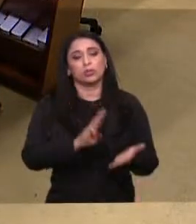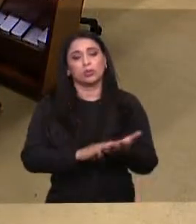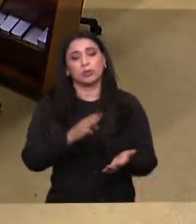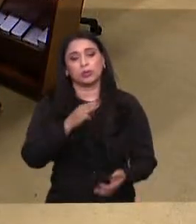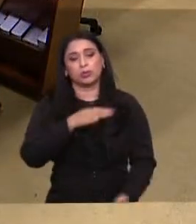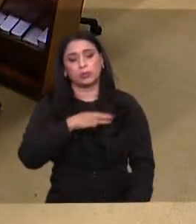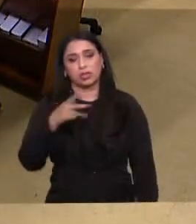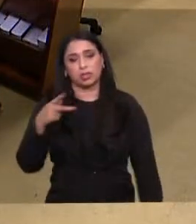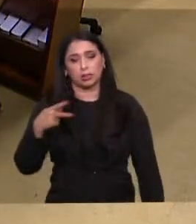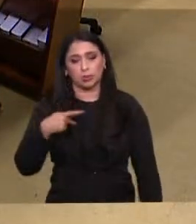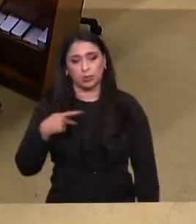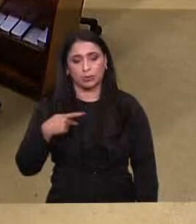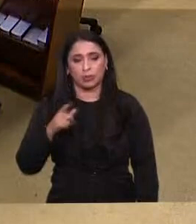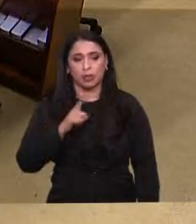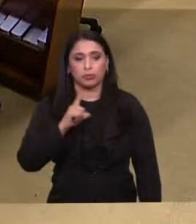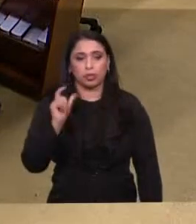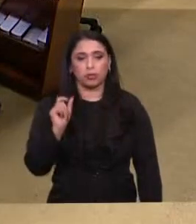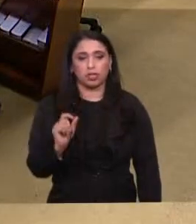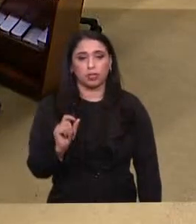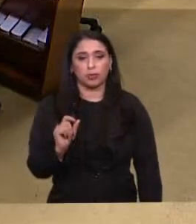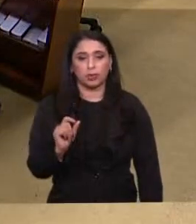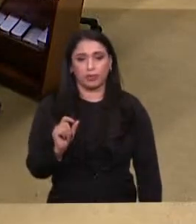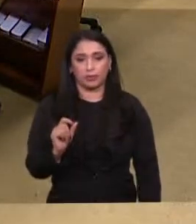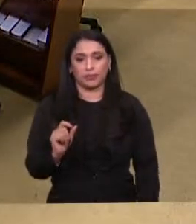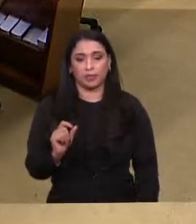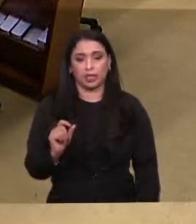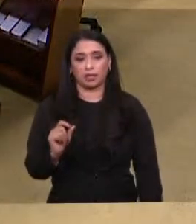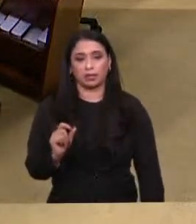Excelentíssima senhora ministra-presidente Rosa Weber,